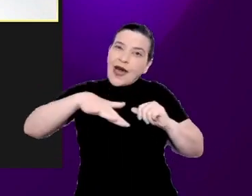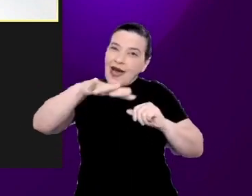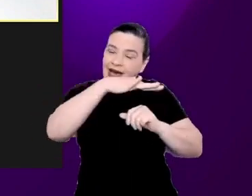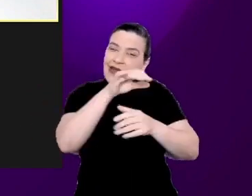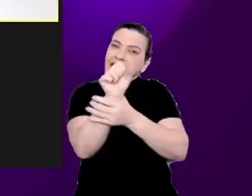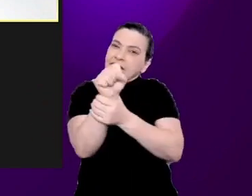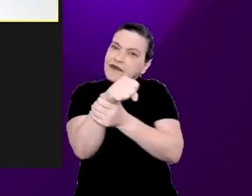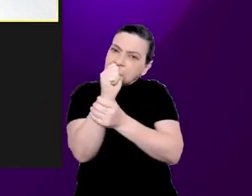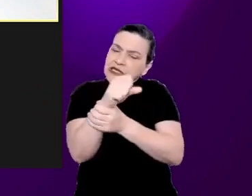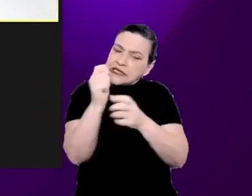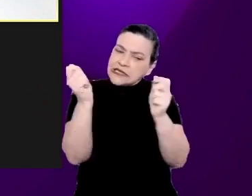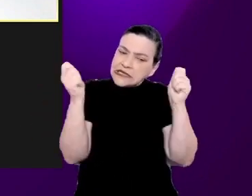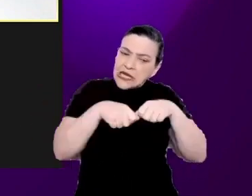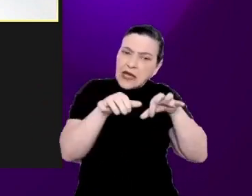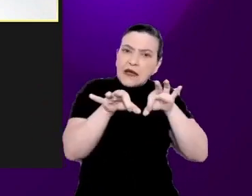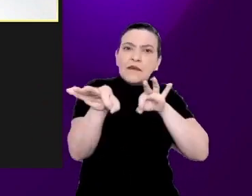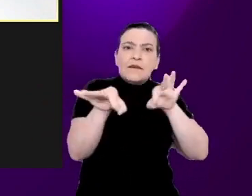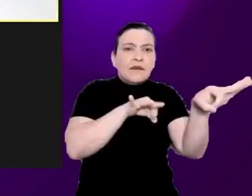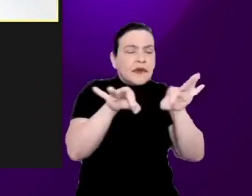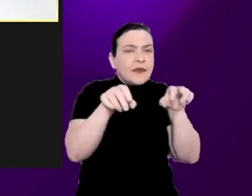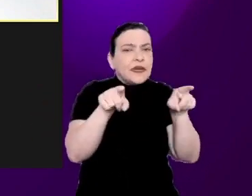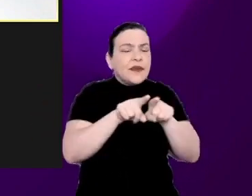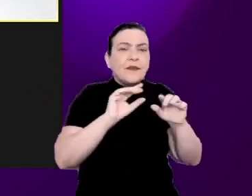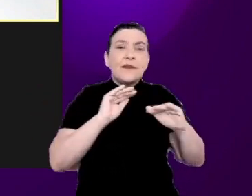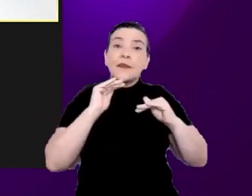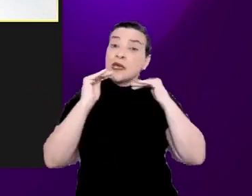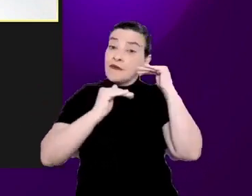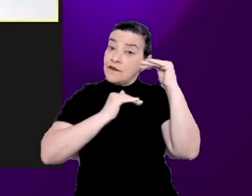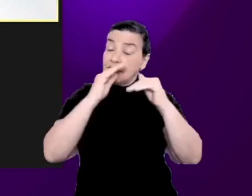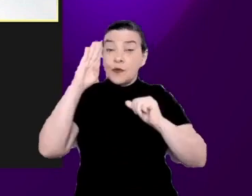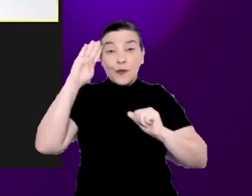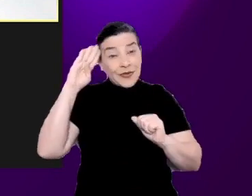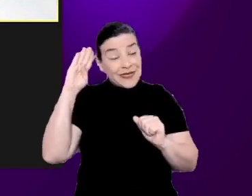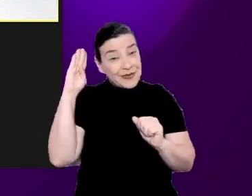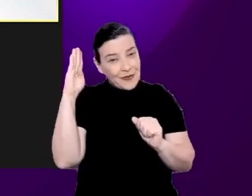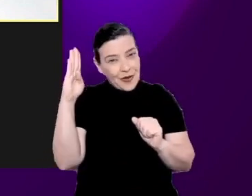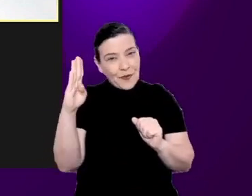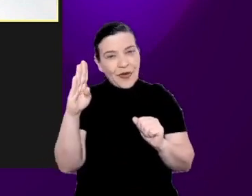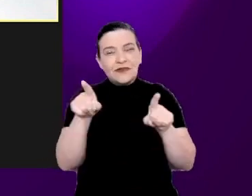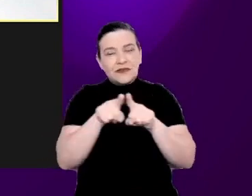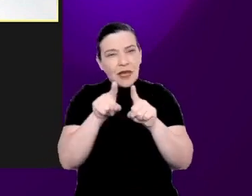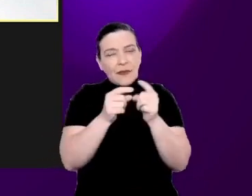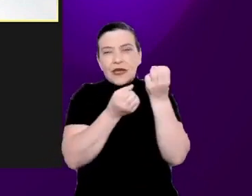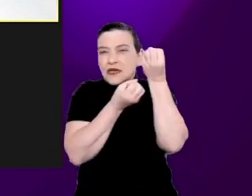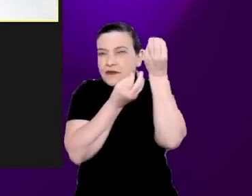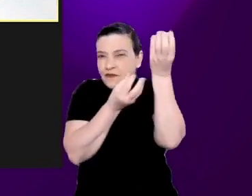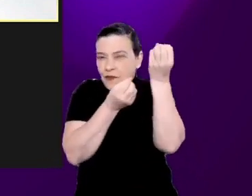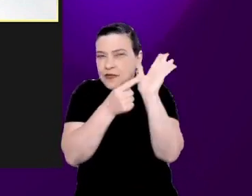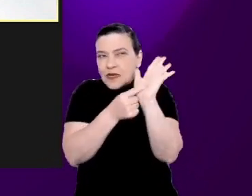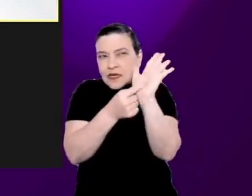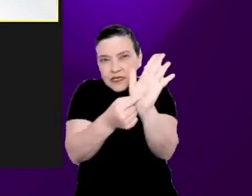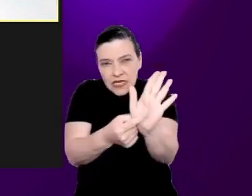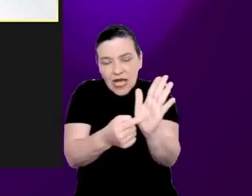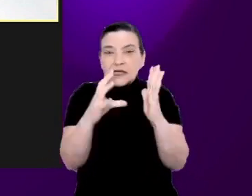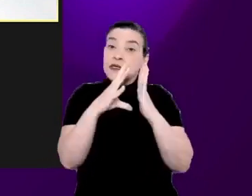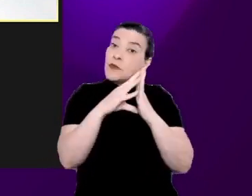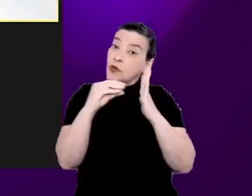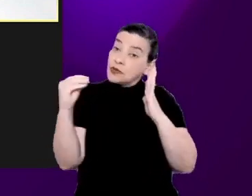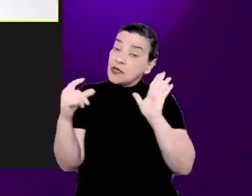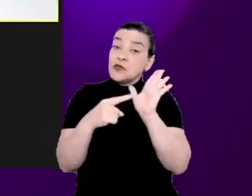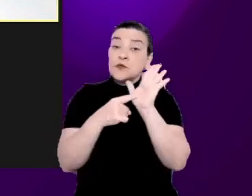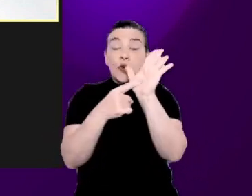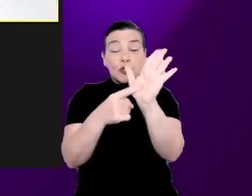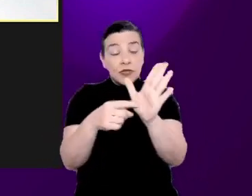consegue fazer, que a gente faz, o quanto a gente evoluiu, inclusive trazendo aqui dados e mostrando exemplos aí de como a gente faz isso